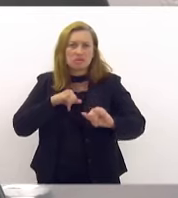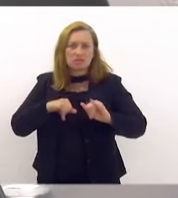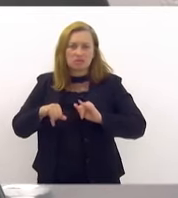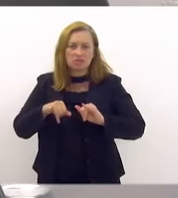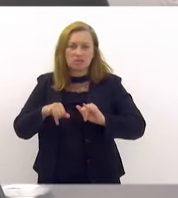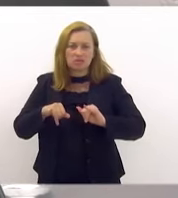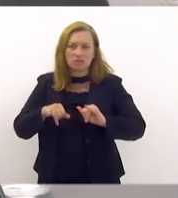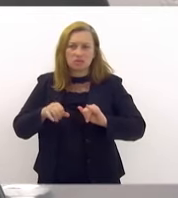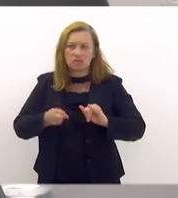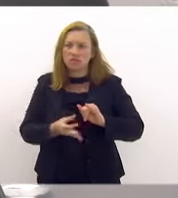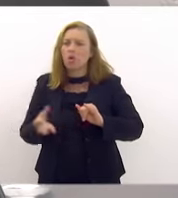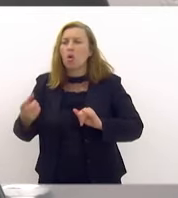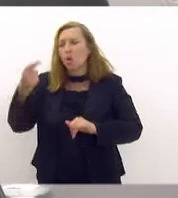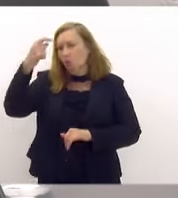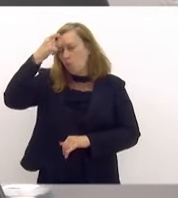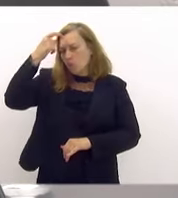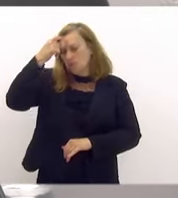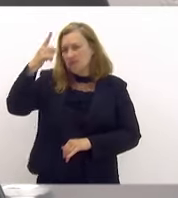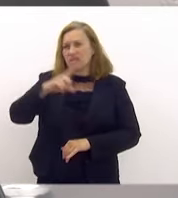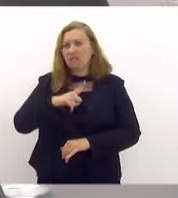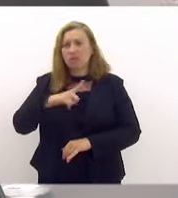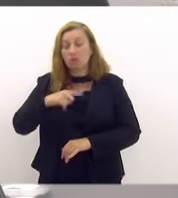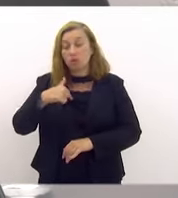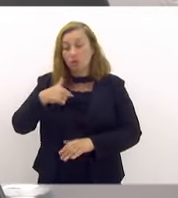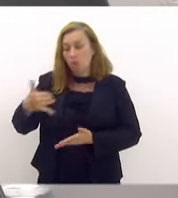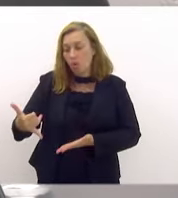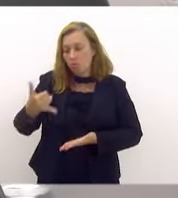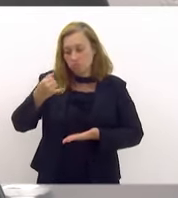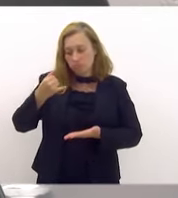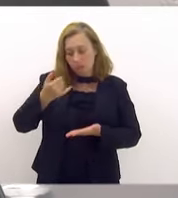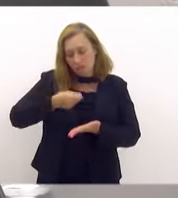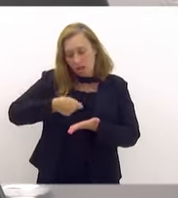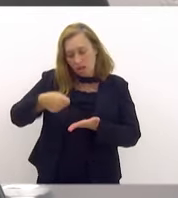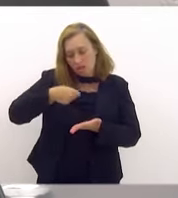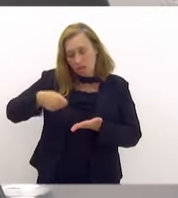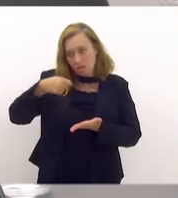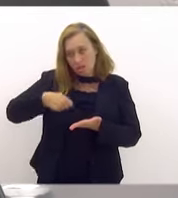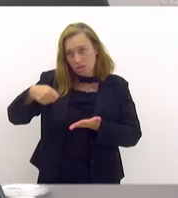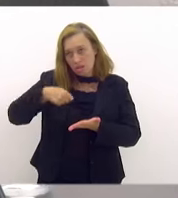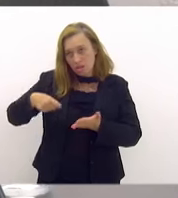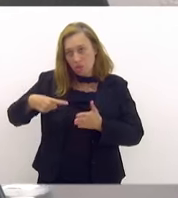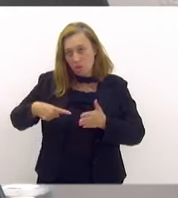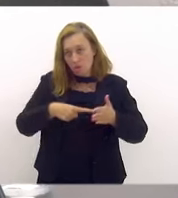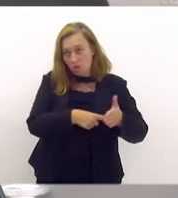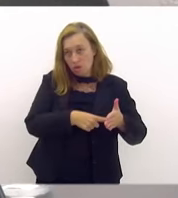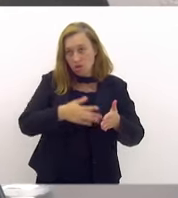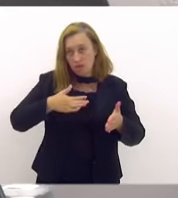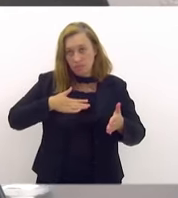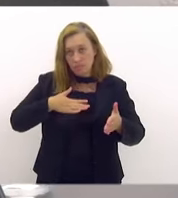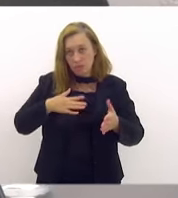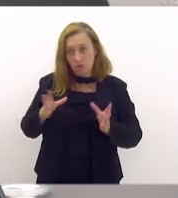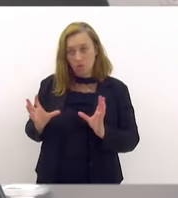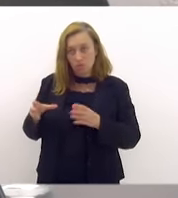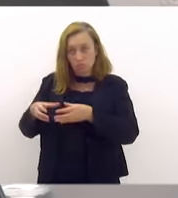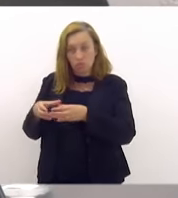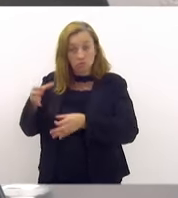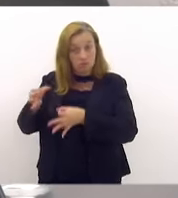eu tenho muita consciência de quando eu pego uma caneta para assinar uma denúncia e na min na minha promotoria